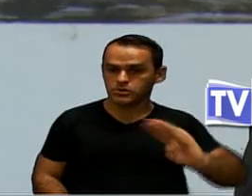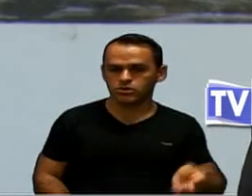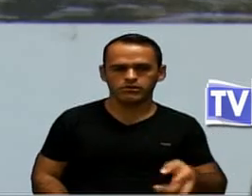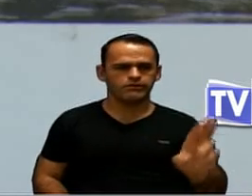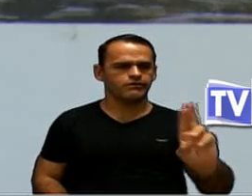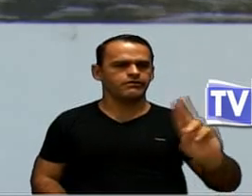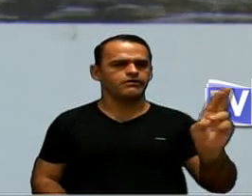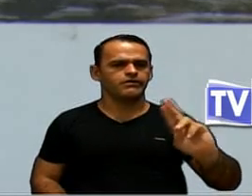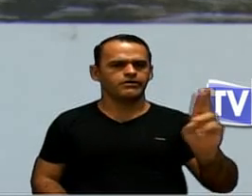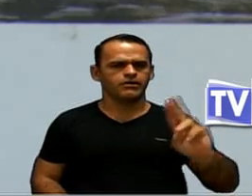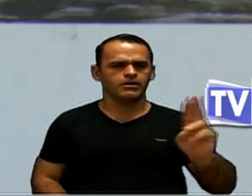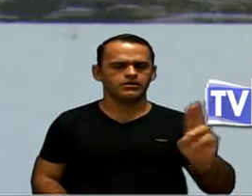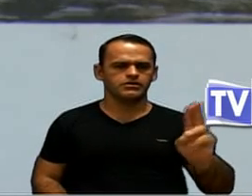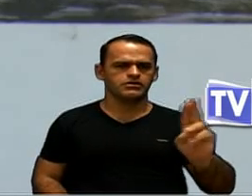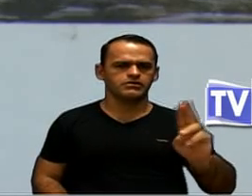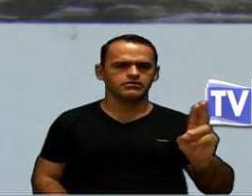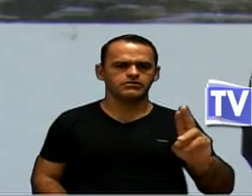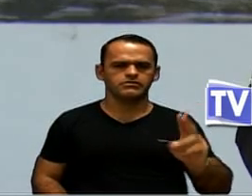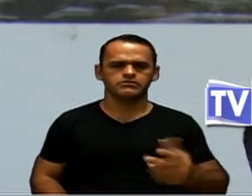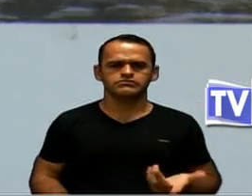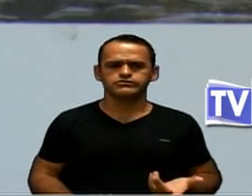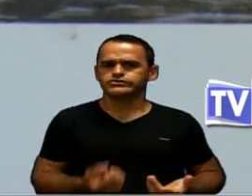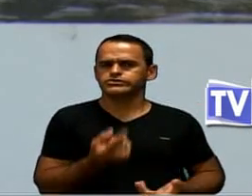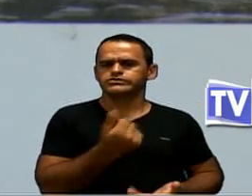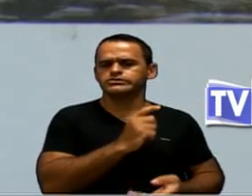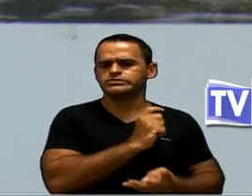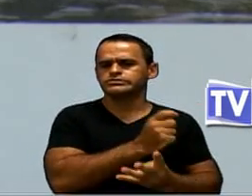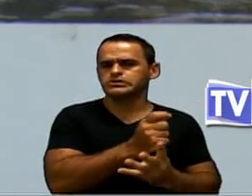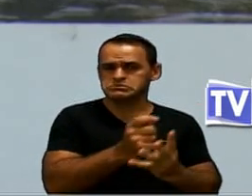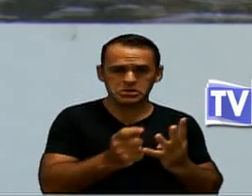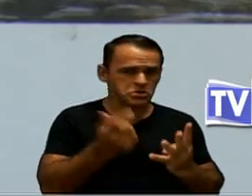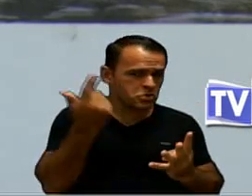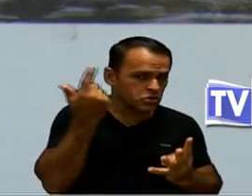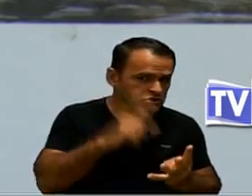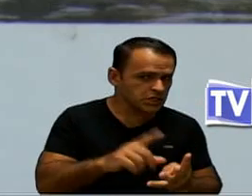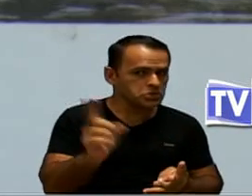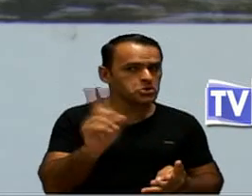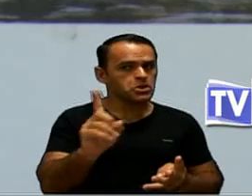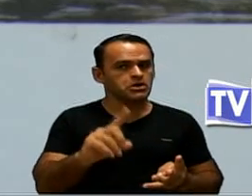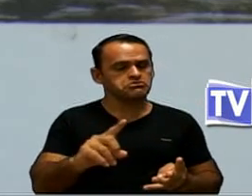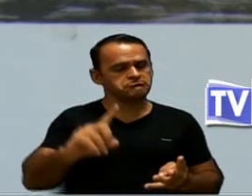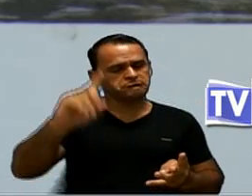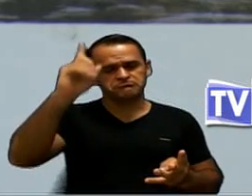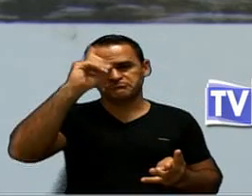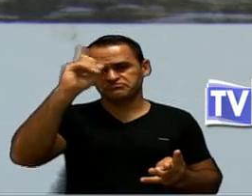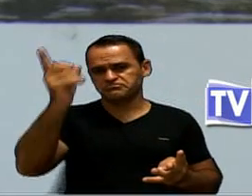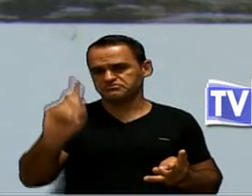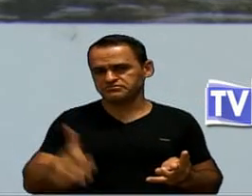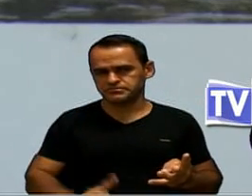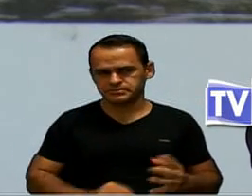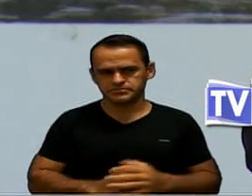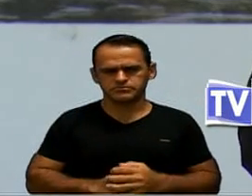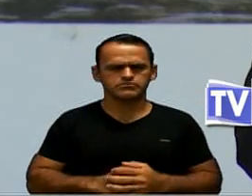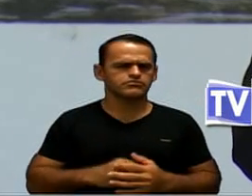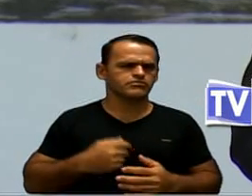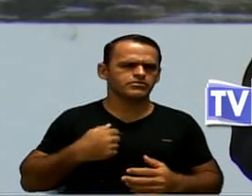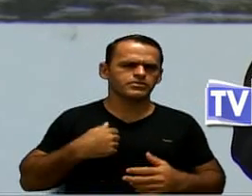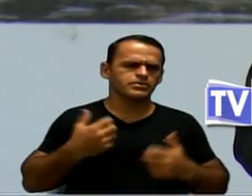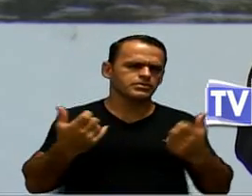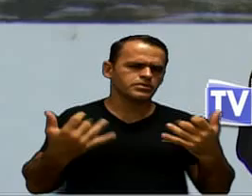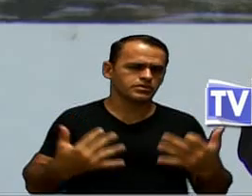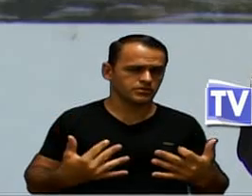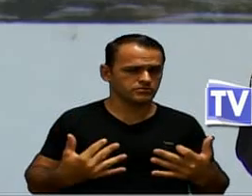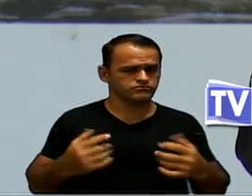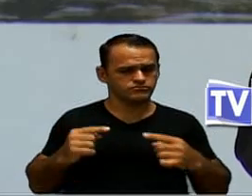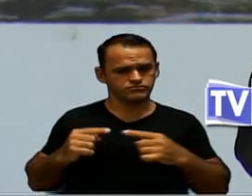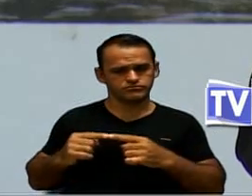ficar caso esse empréstimo seja aprovado. Agora, detalhe, o que eu estou falando aqui é com relação à Comissão